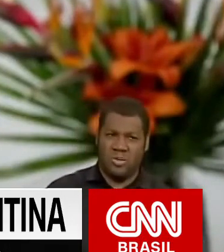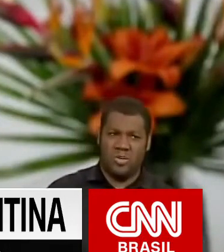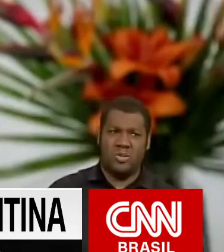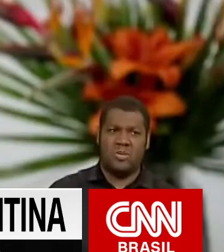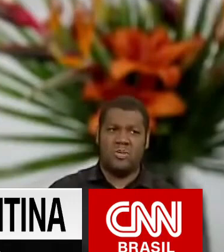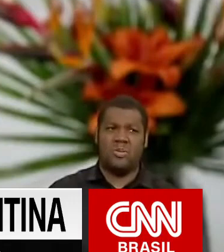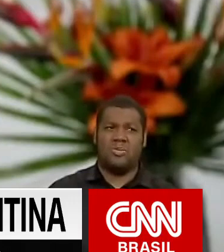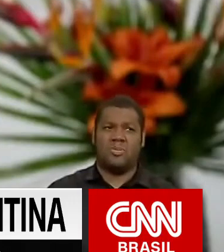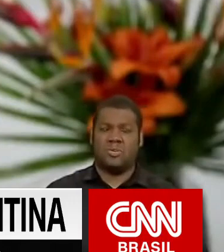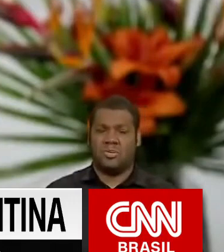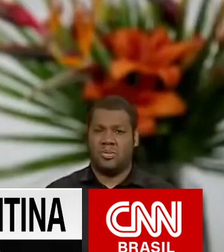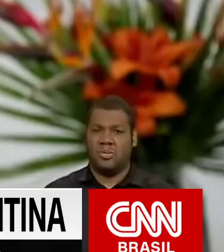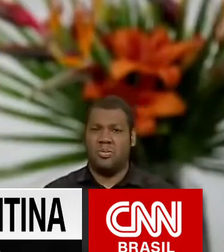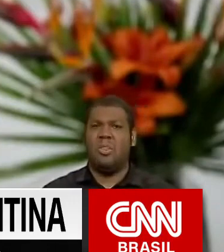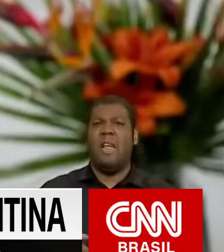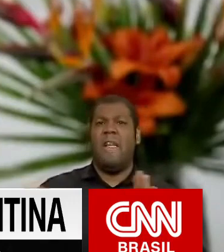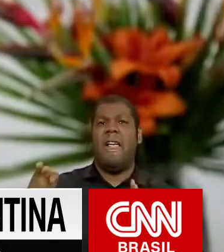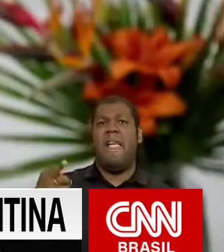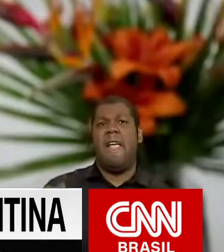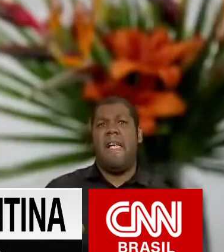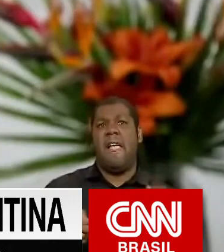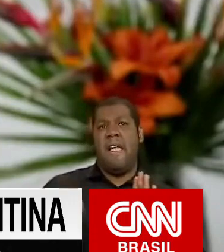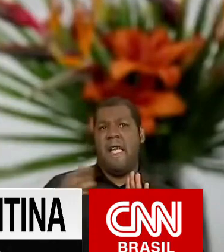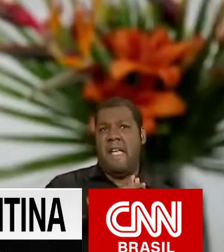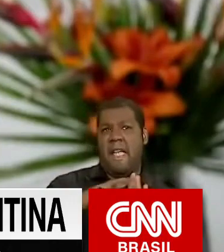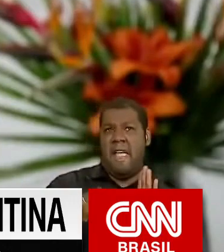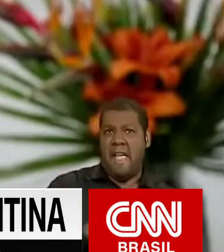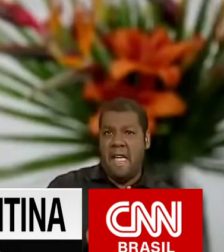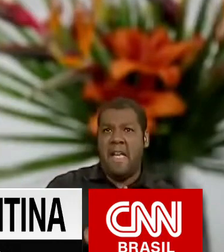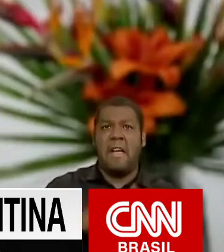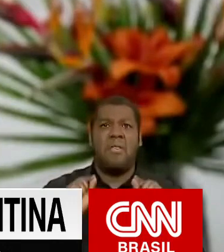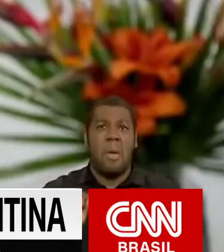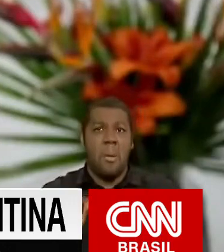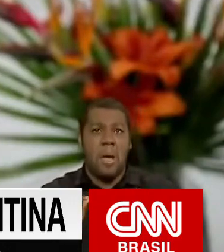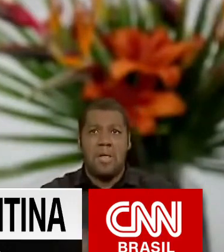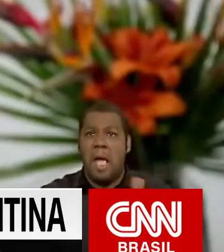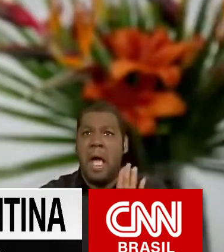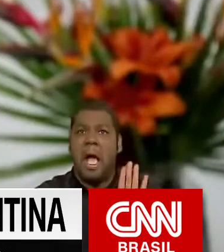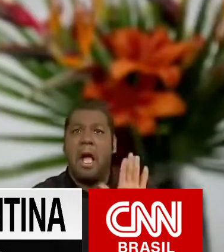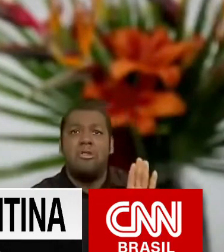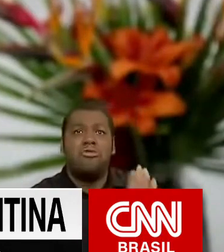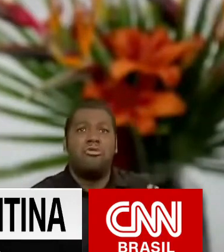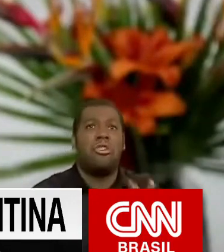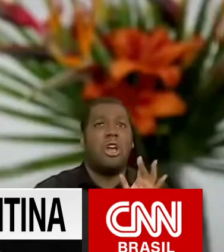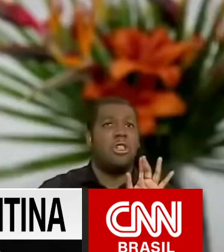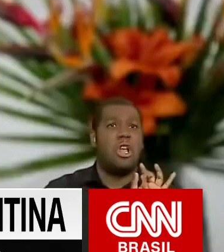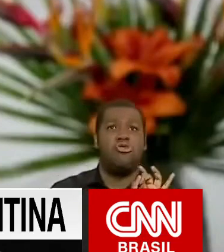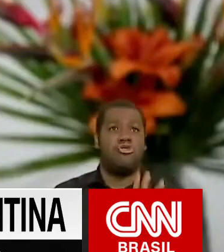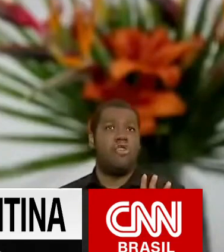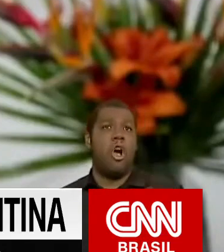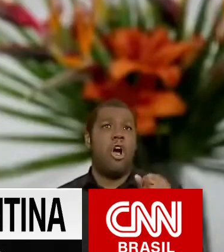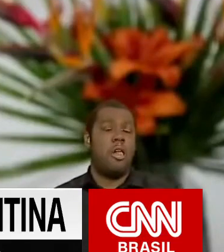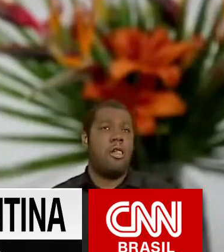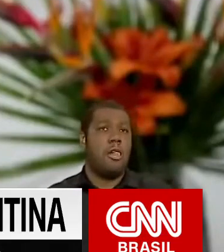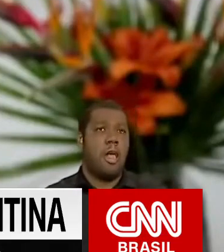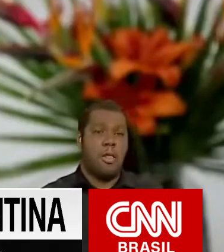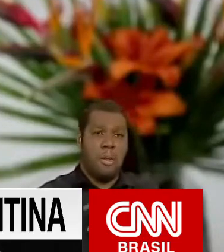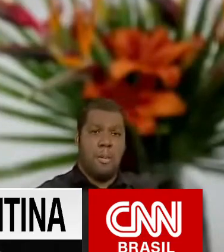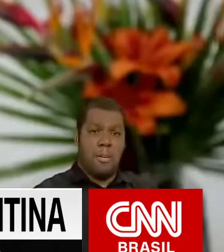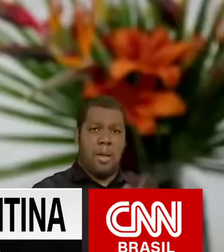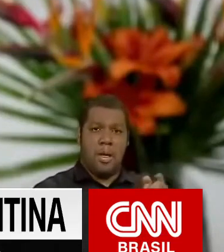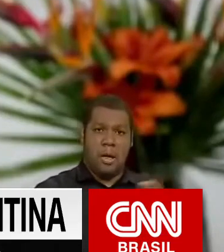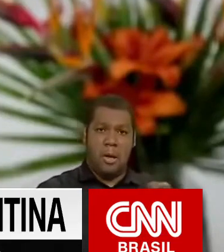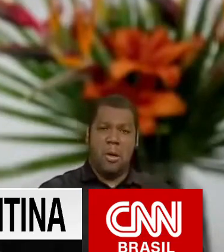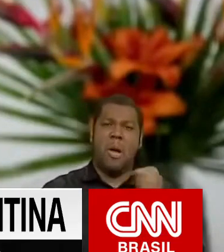só favorece o sistema financeiro. Só favorece. Eu fico uma vez irritado, Ochoa, porque quando houve a crise em 2008 nos países